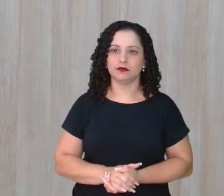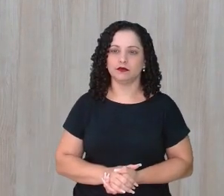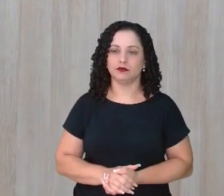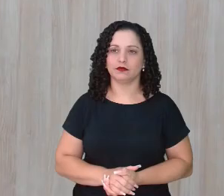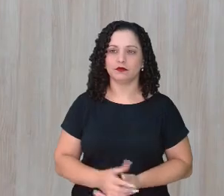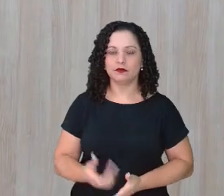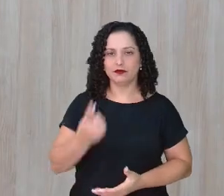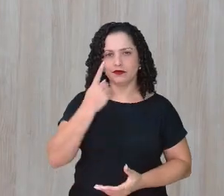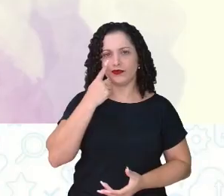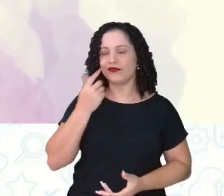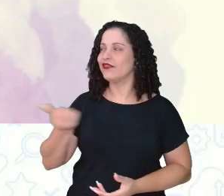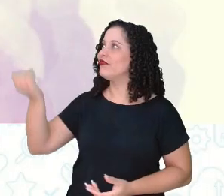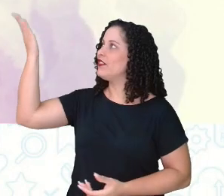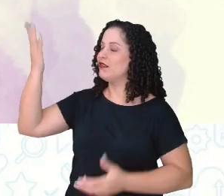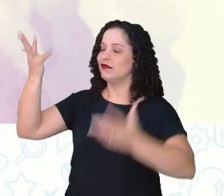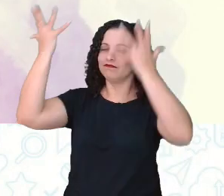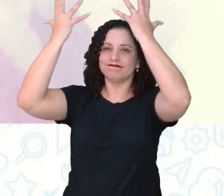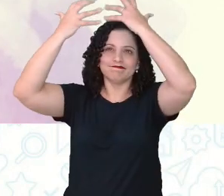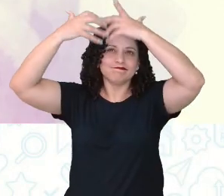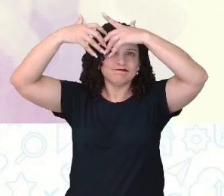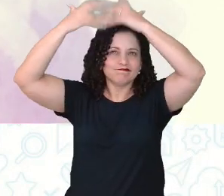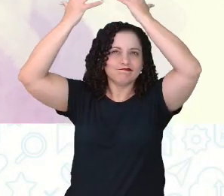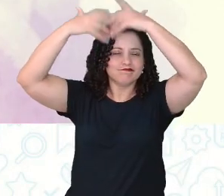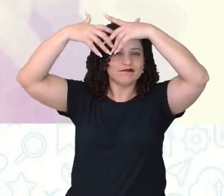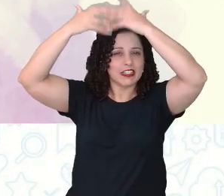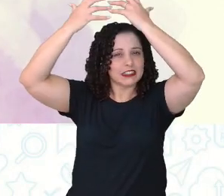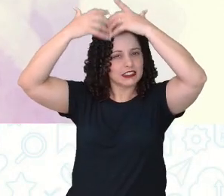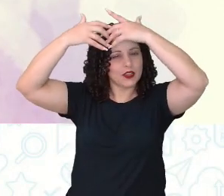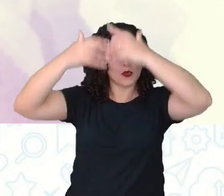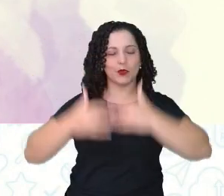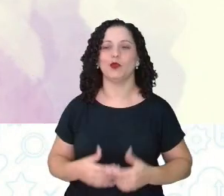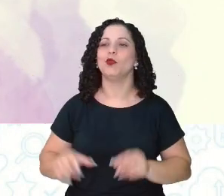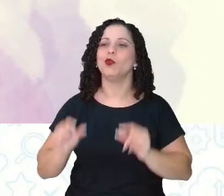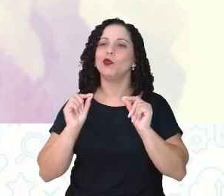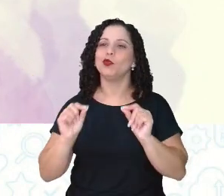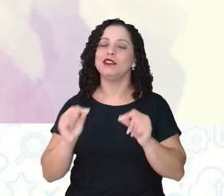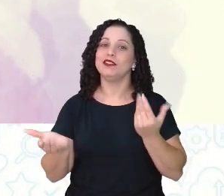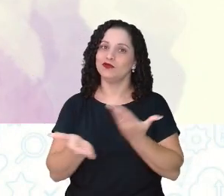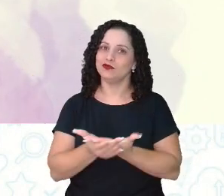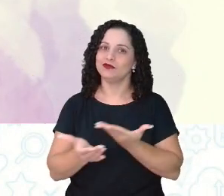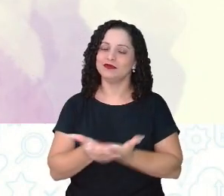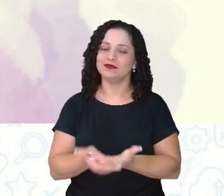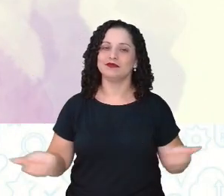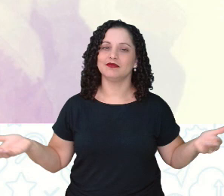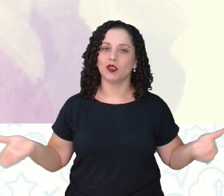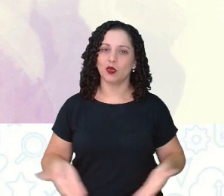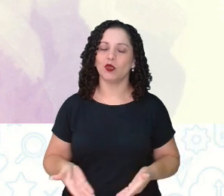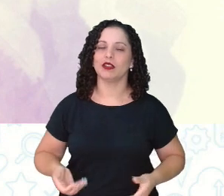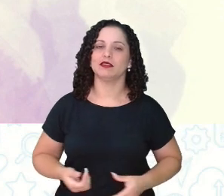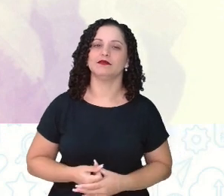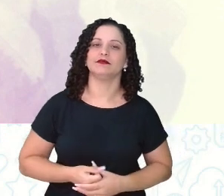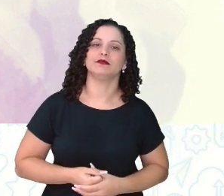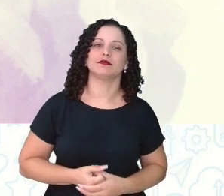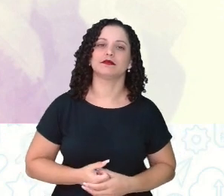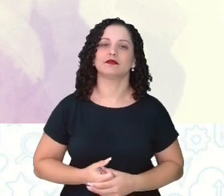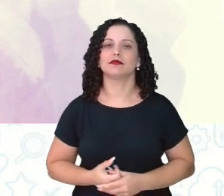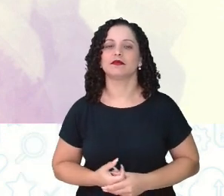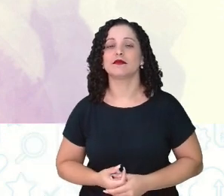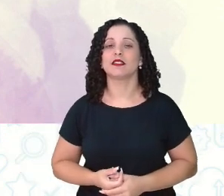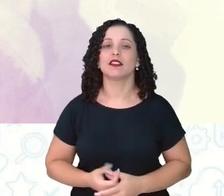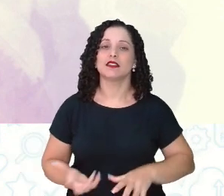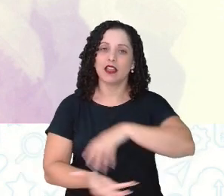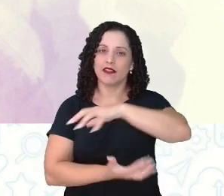olha aí uma reflexão a partir disso que a gente está falando agora, né? Se o lema da Revolução Francesa